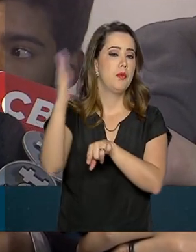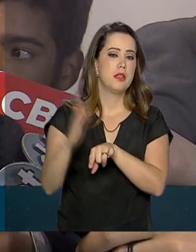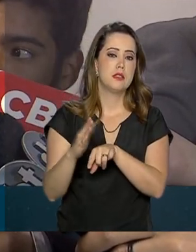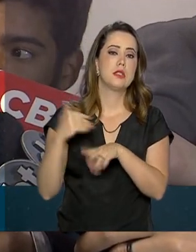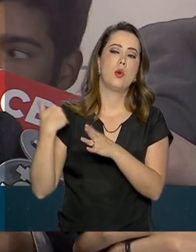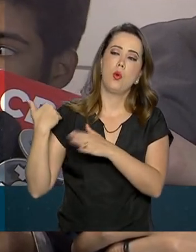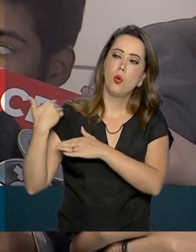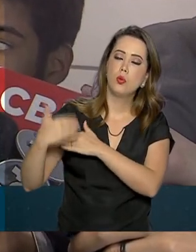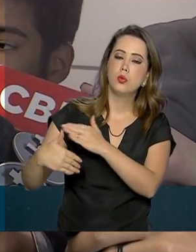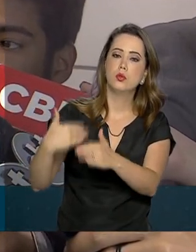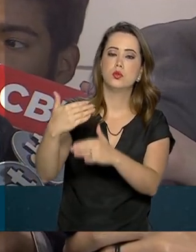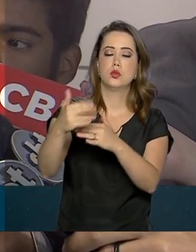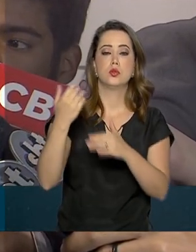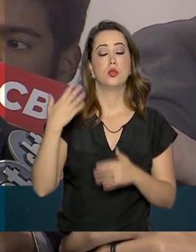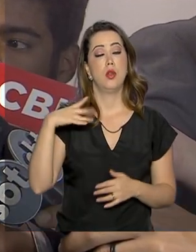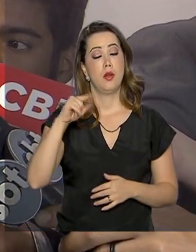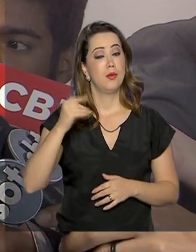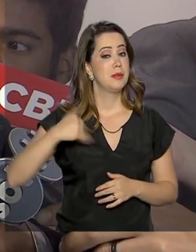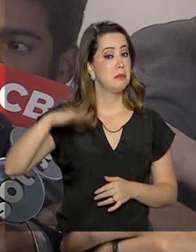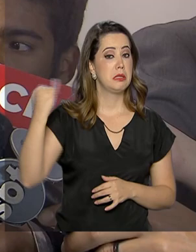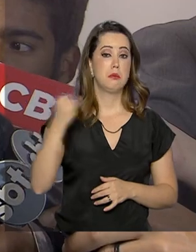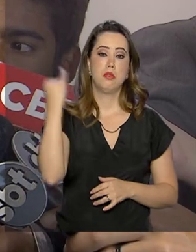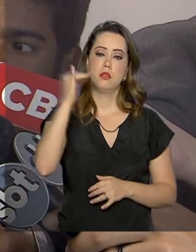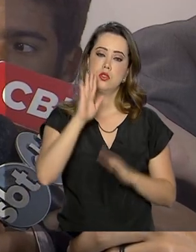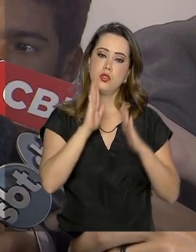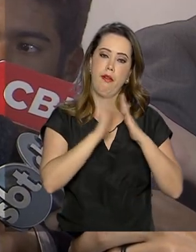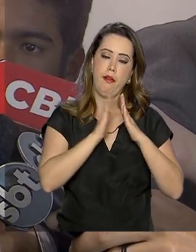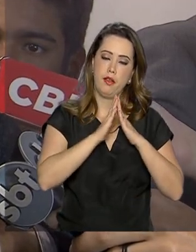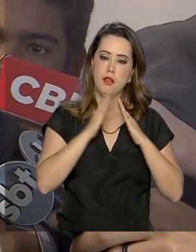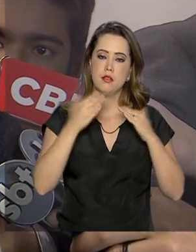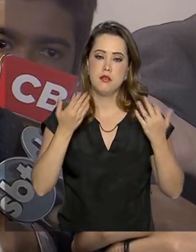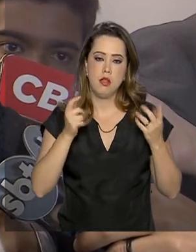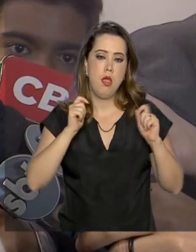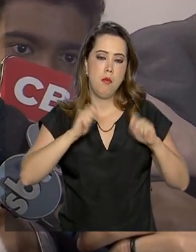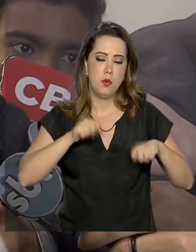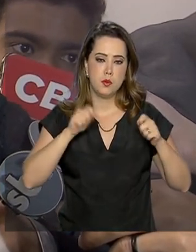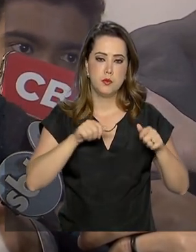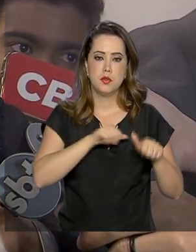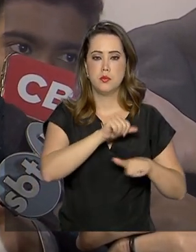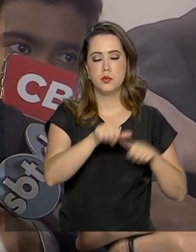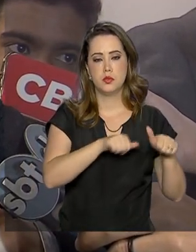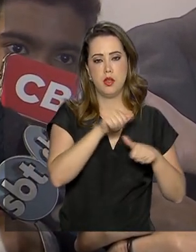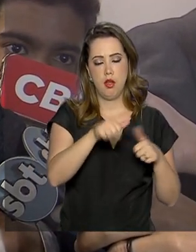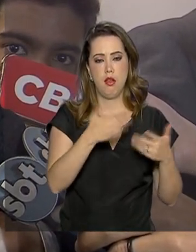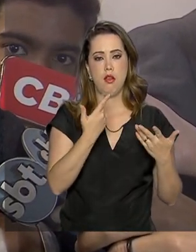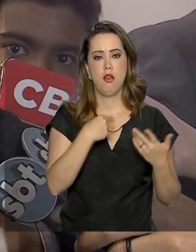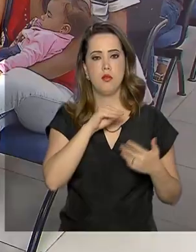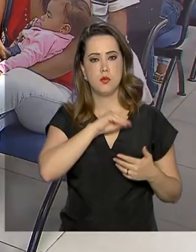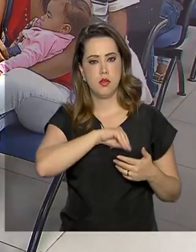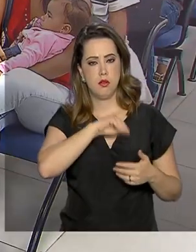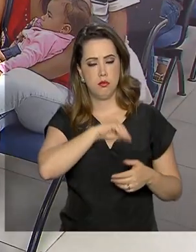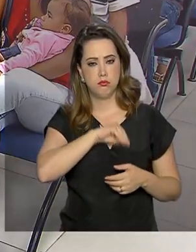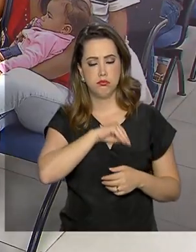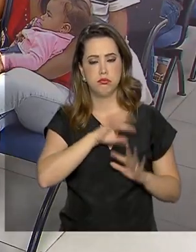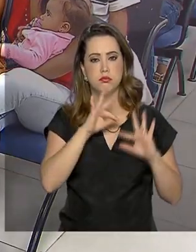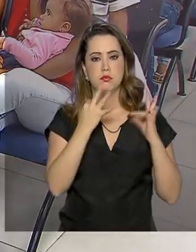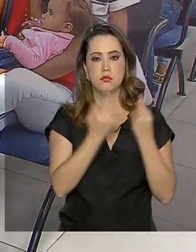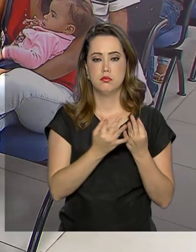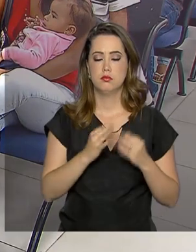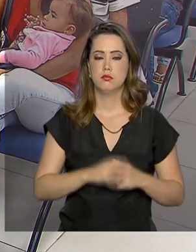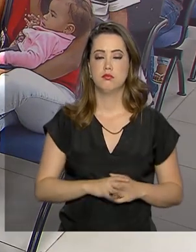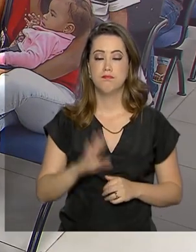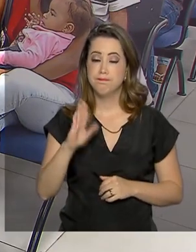financeiro mais valioso e permite uma recomposição da renda da família cerca de